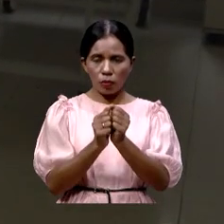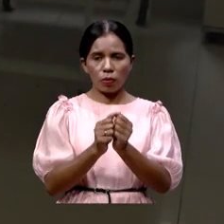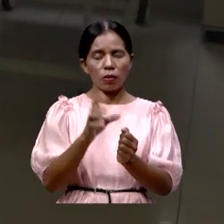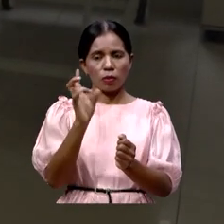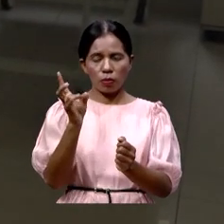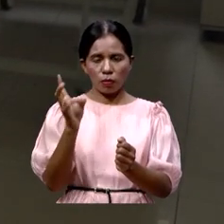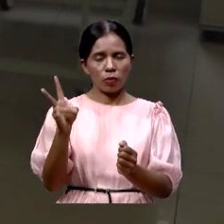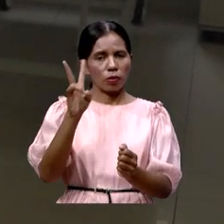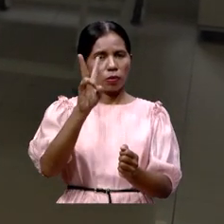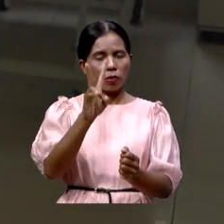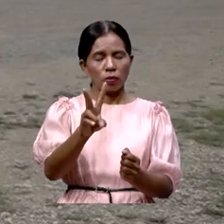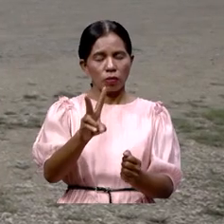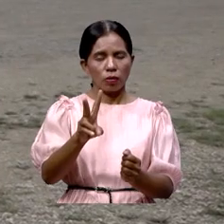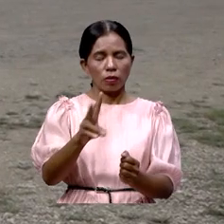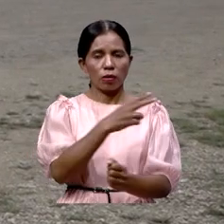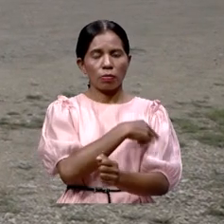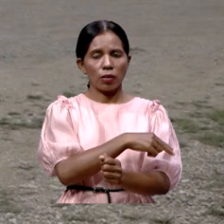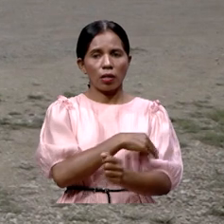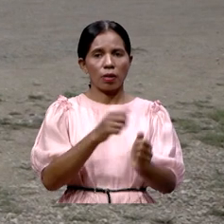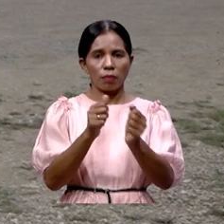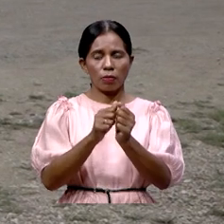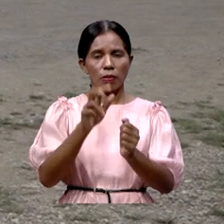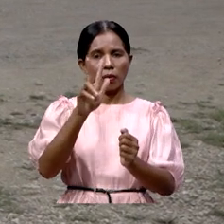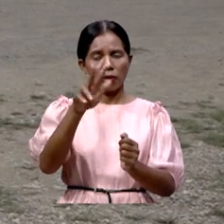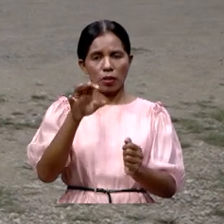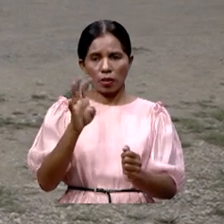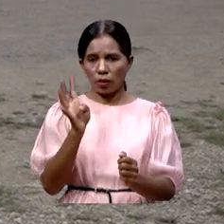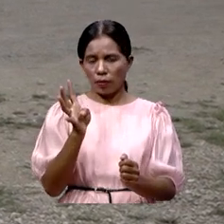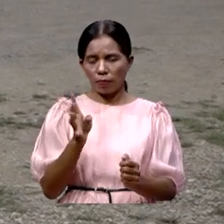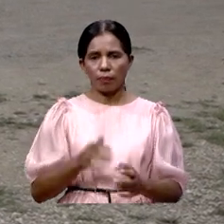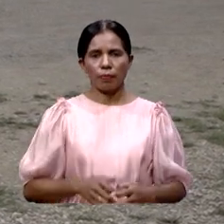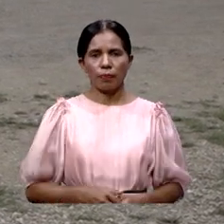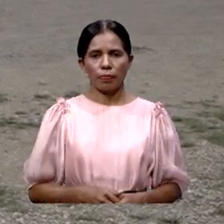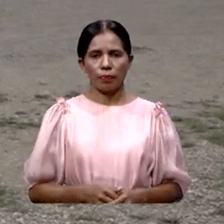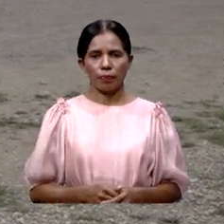honi postu Saudi atus tolu hat nulu. Efizenya Bawu, Dilma Suzeti, GMN.